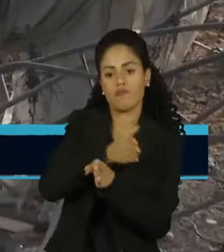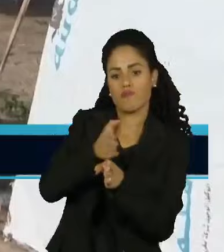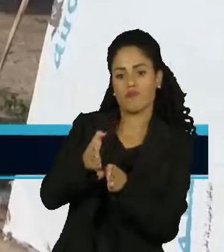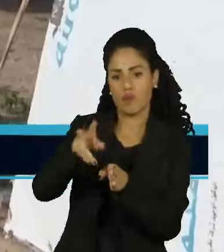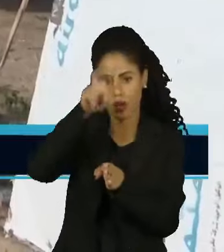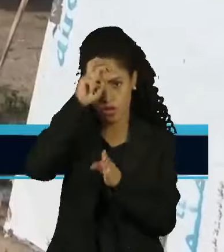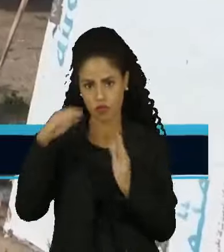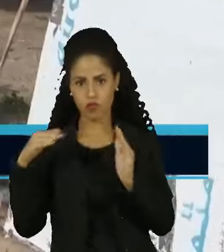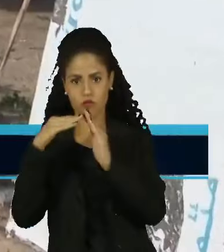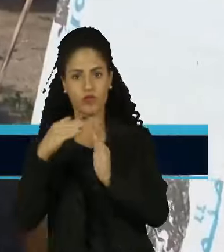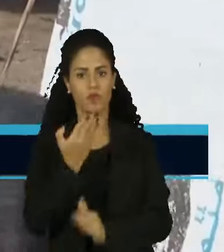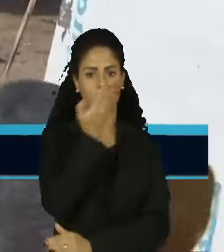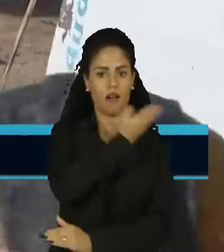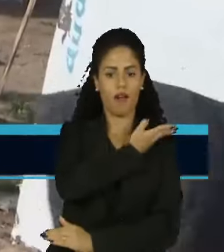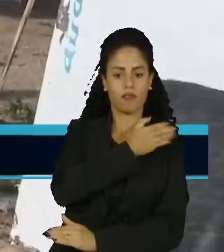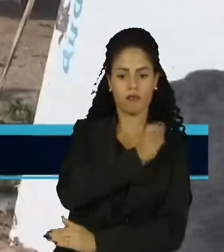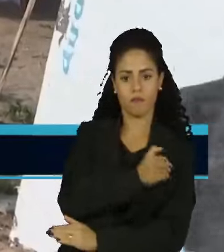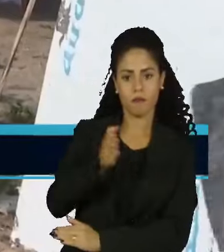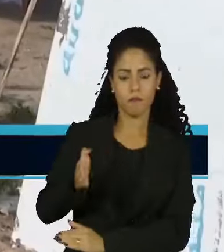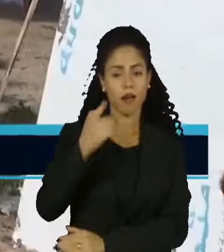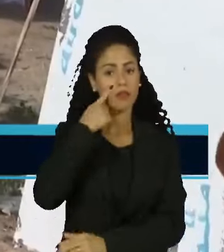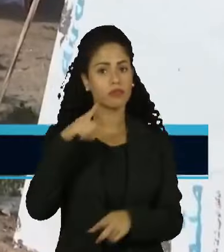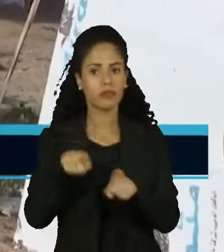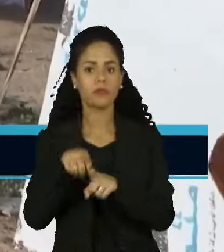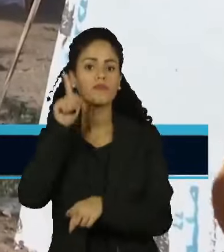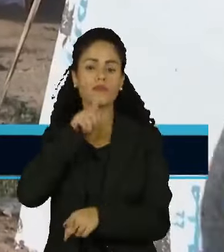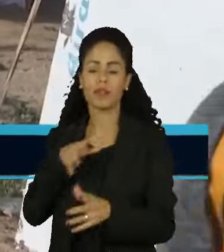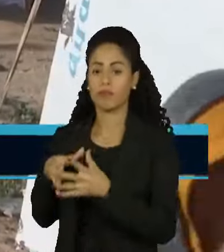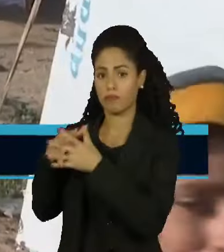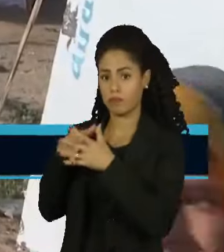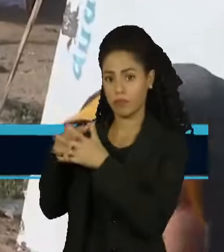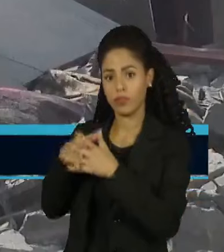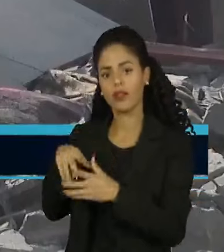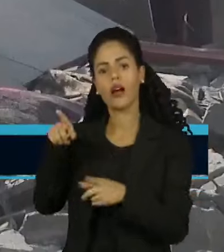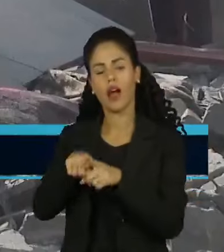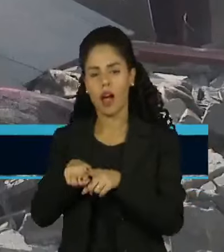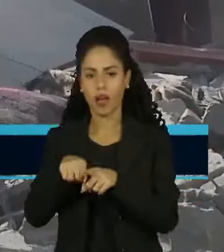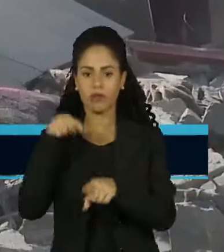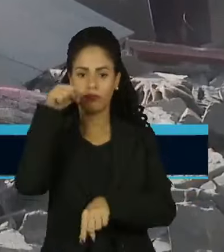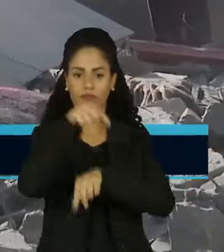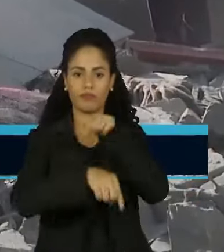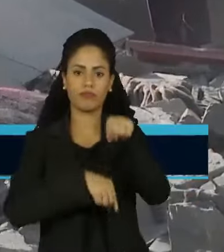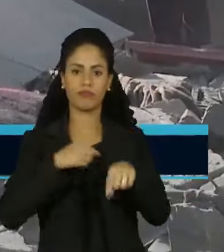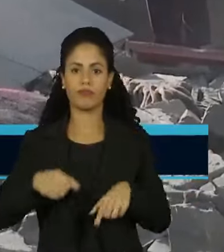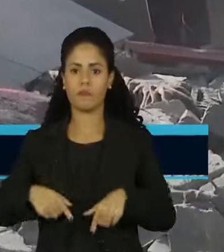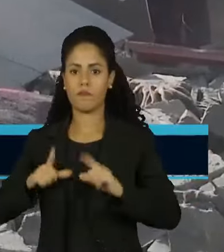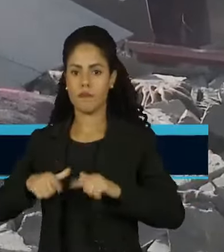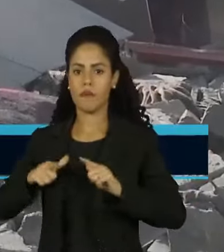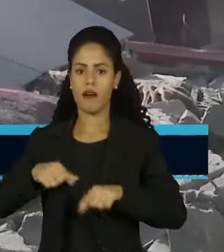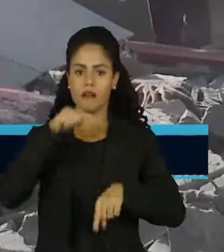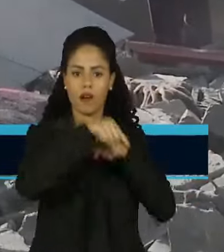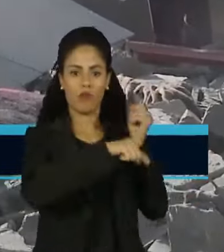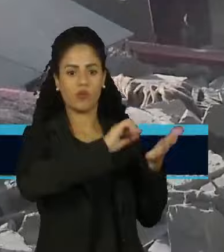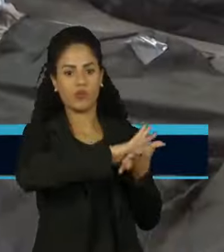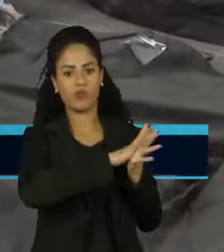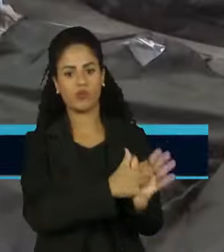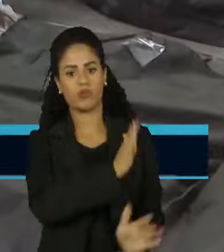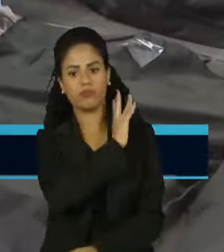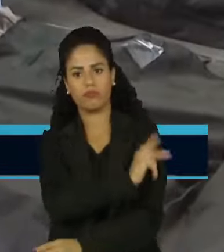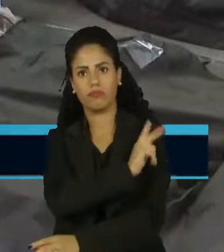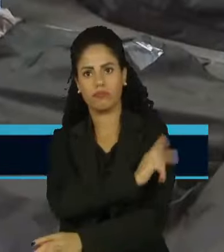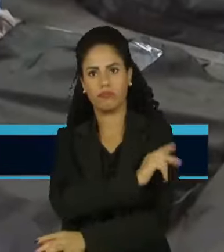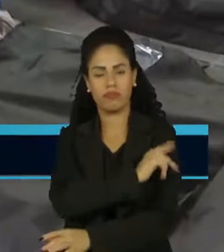Egito ele comentou que até mesmo os Estados Unidos consideram que os ataques de Israel ao território palestino T sido